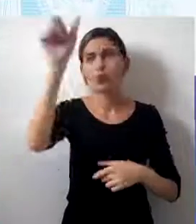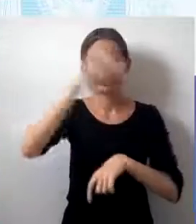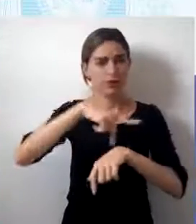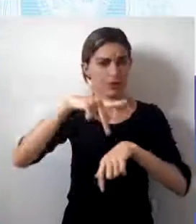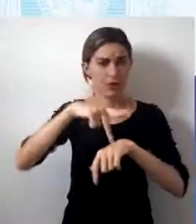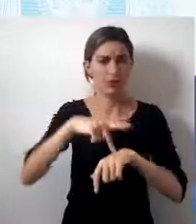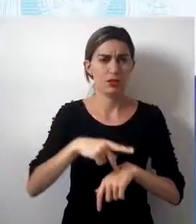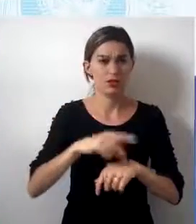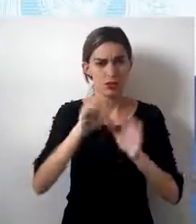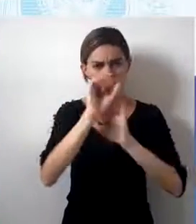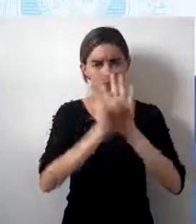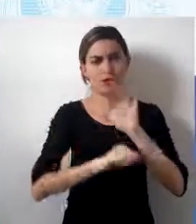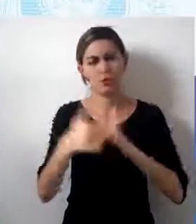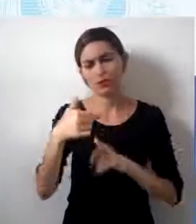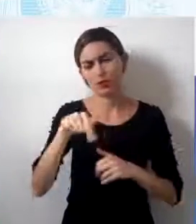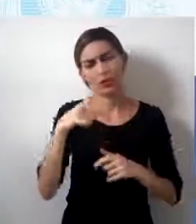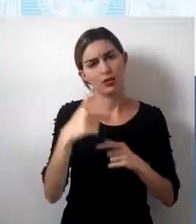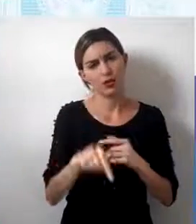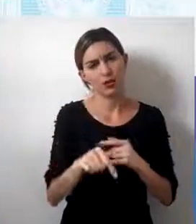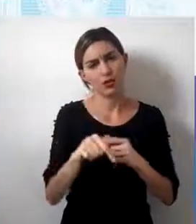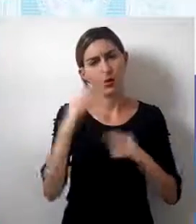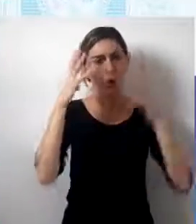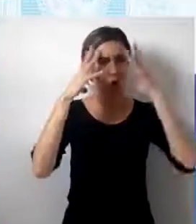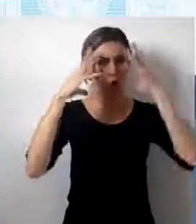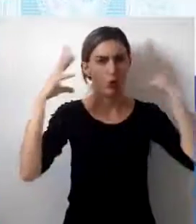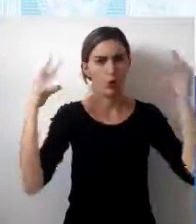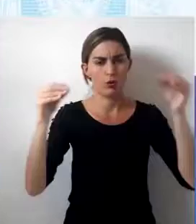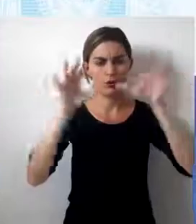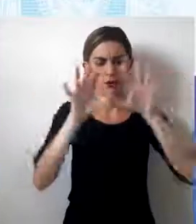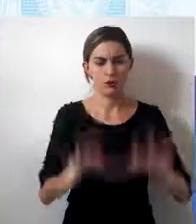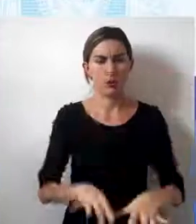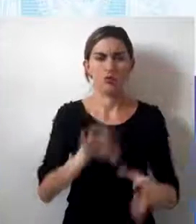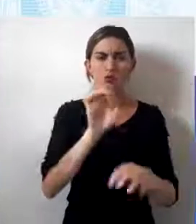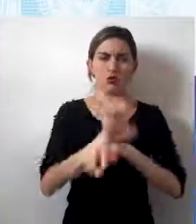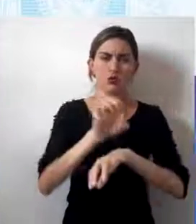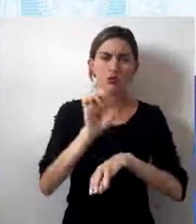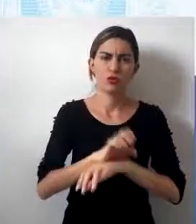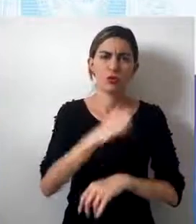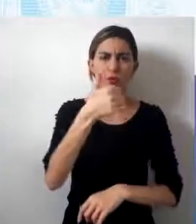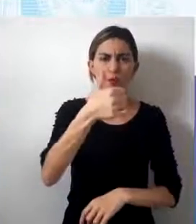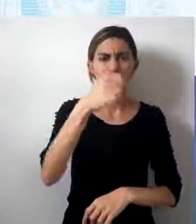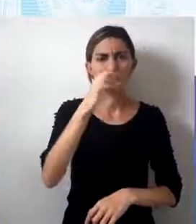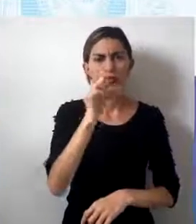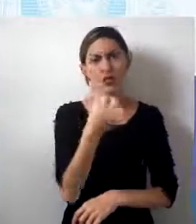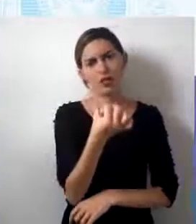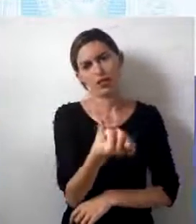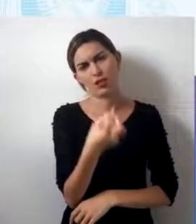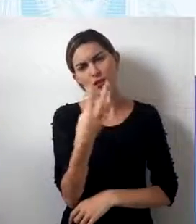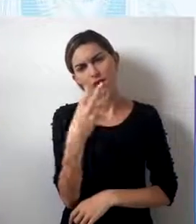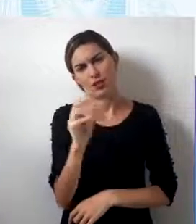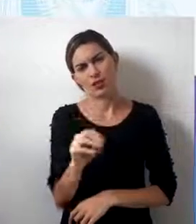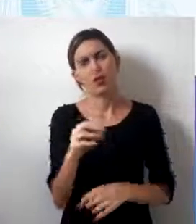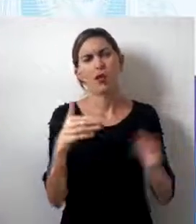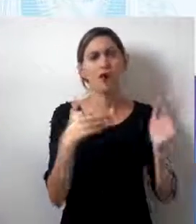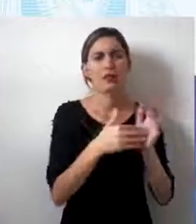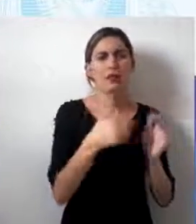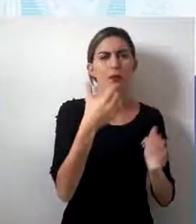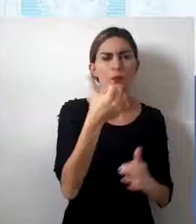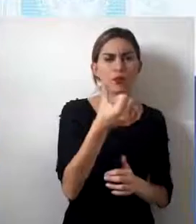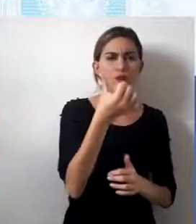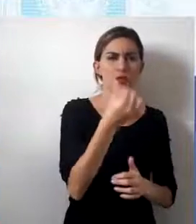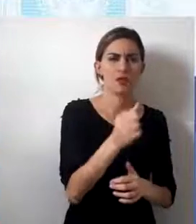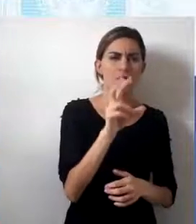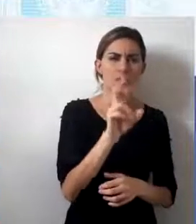outras nações. No século XVII, os holandeses se estabeleceram no estado entre 1630 e